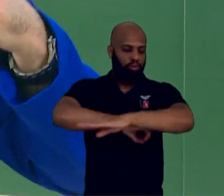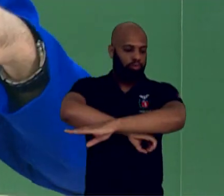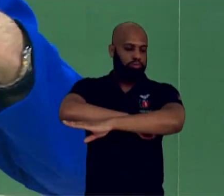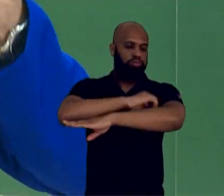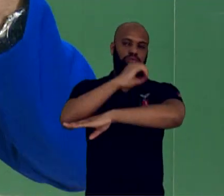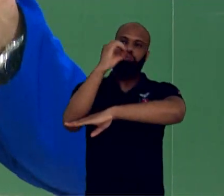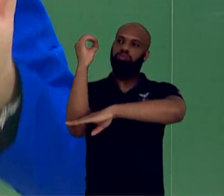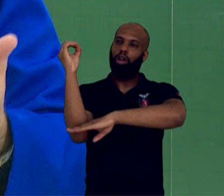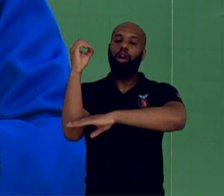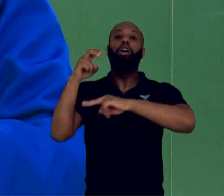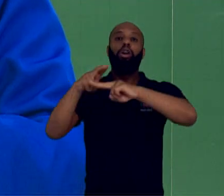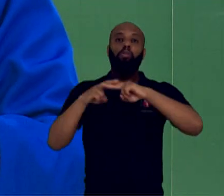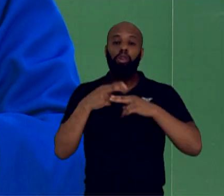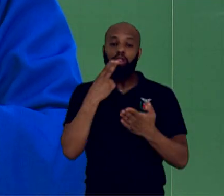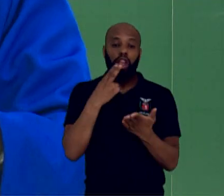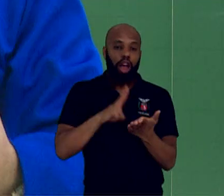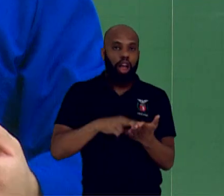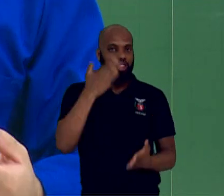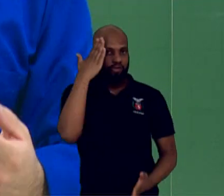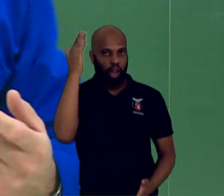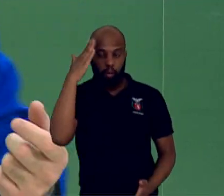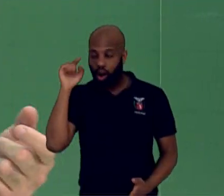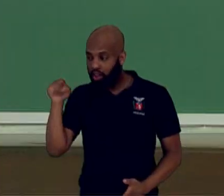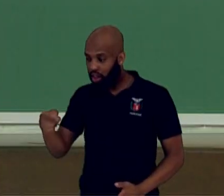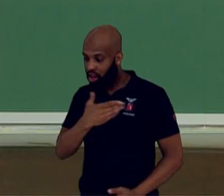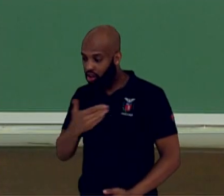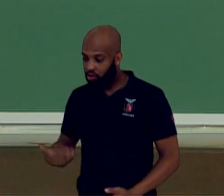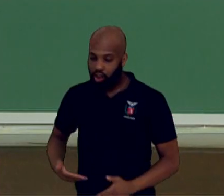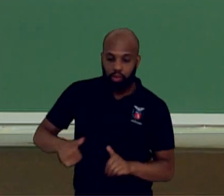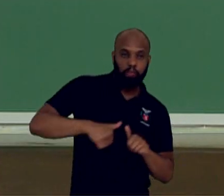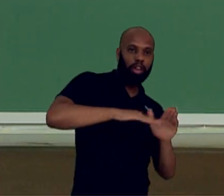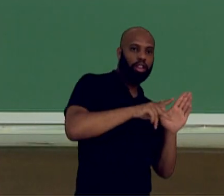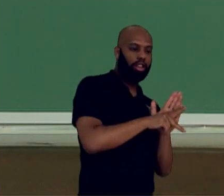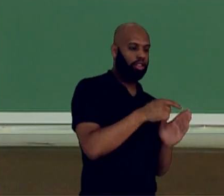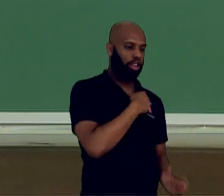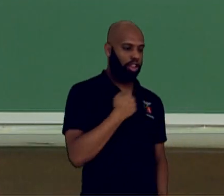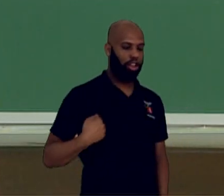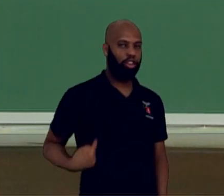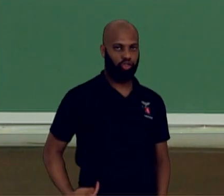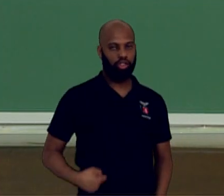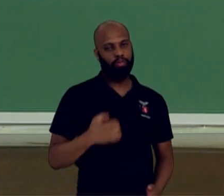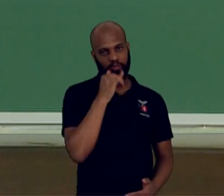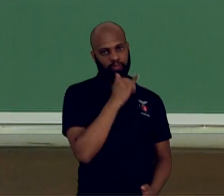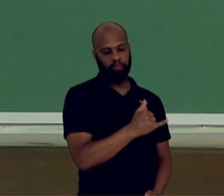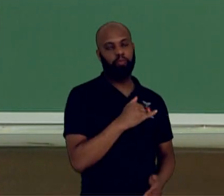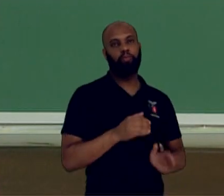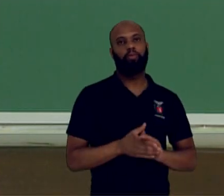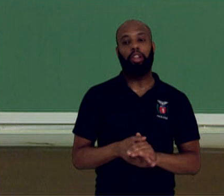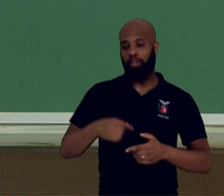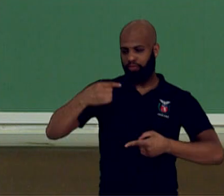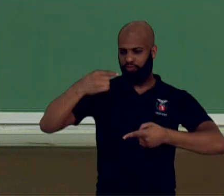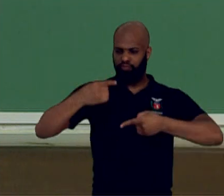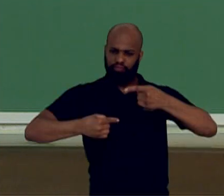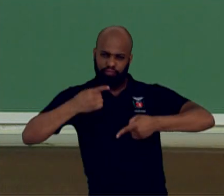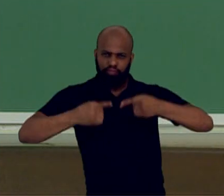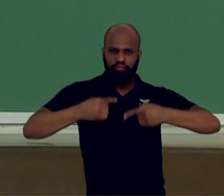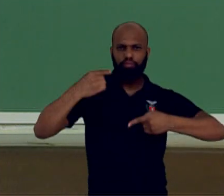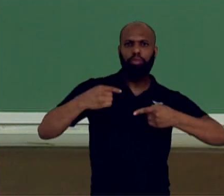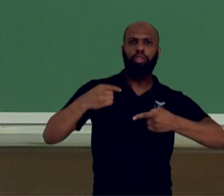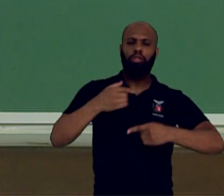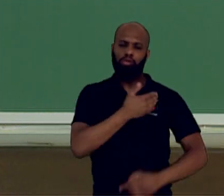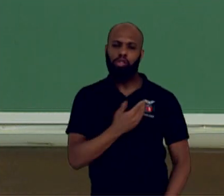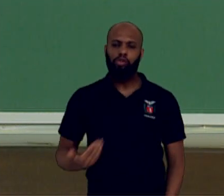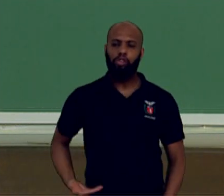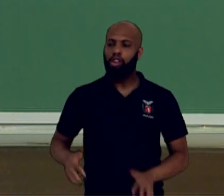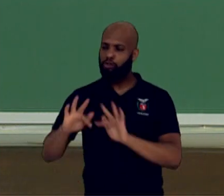que devido a essa carta famosa do governante Shotoku. Disputa de poderes entre famílias. Aqui